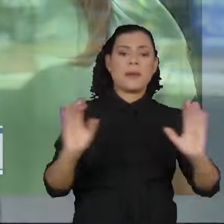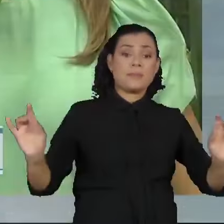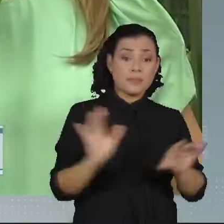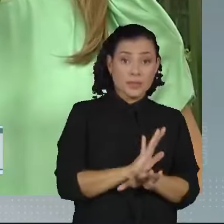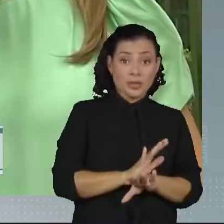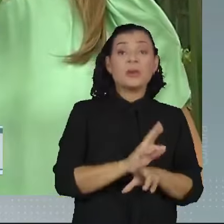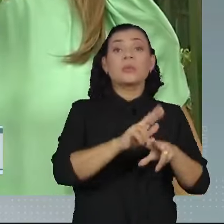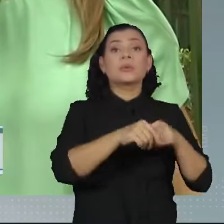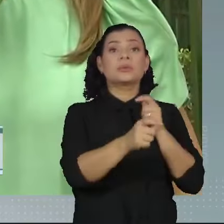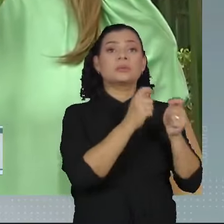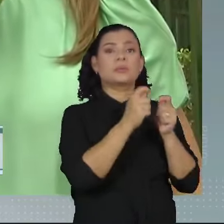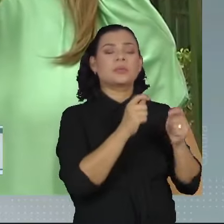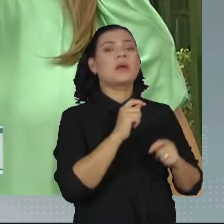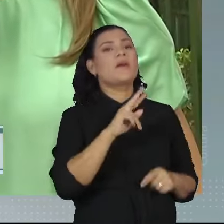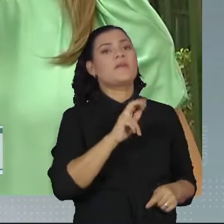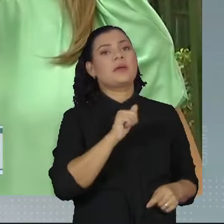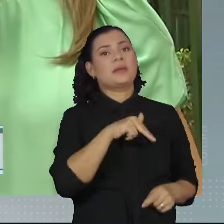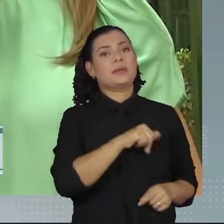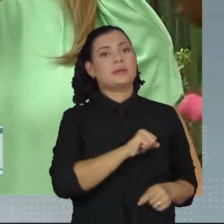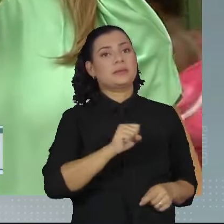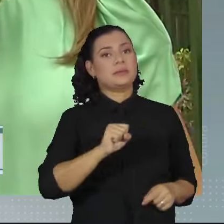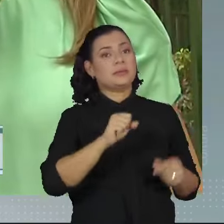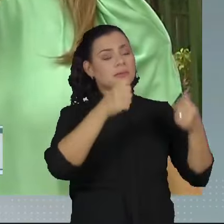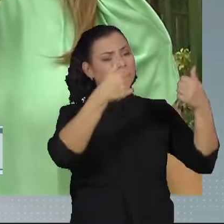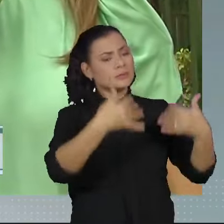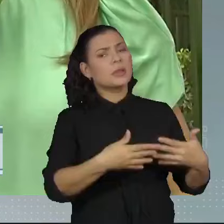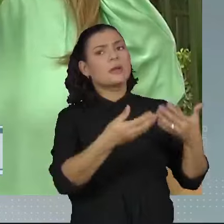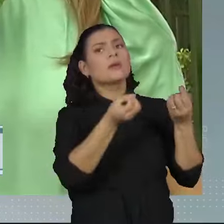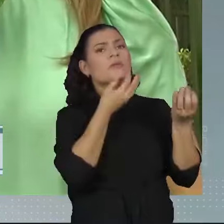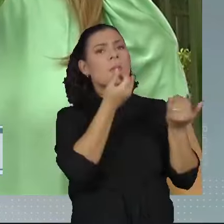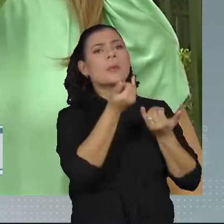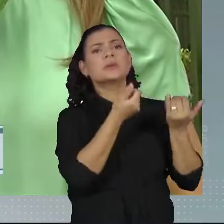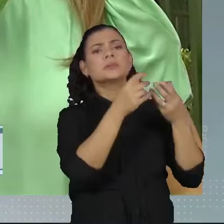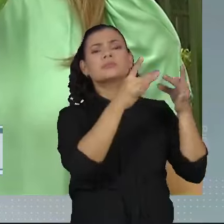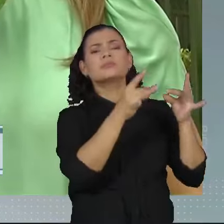repórter Vanessa Lorenzini tem essas informações para nós. Boa tarde, Vanessa.